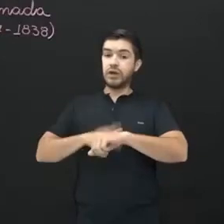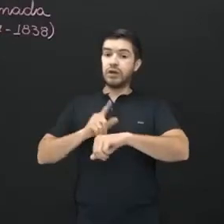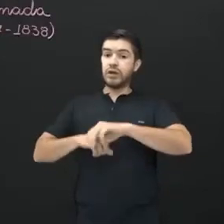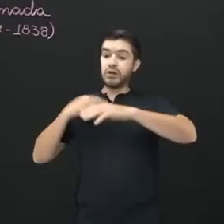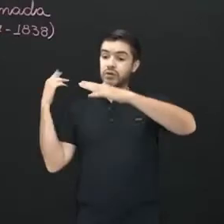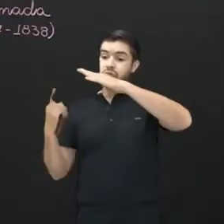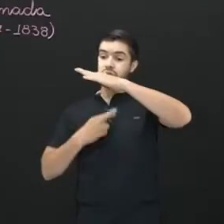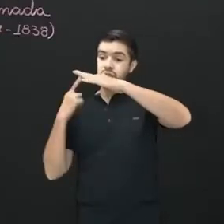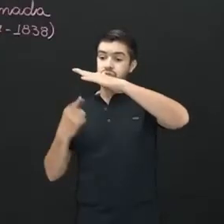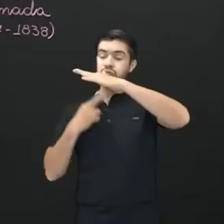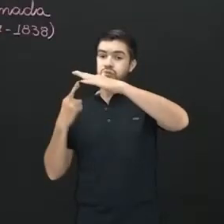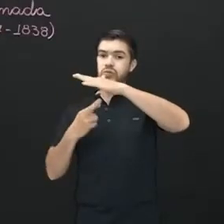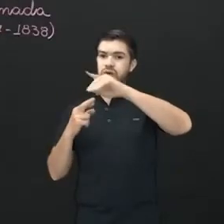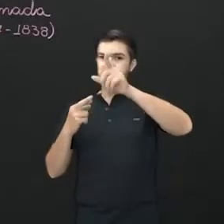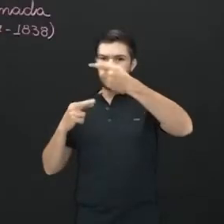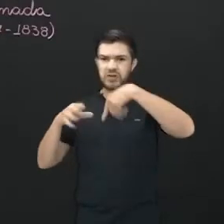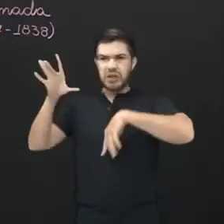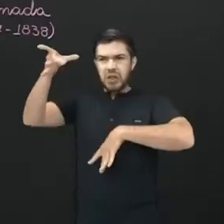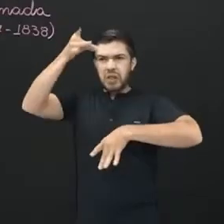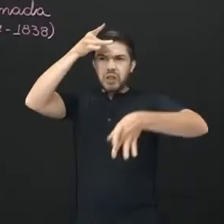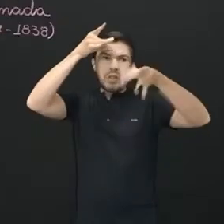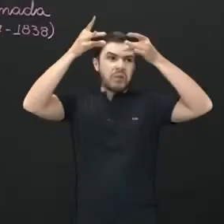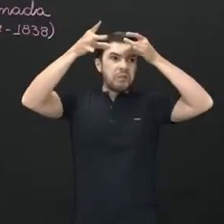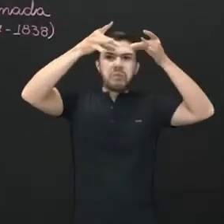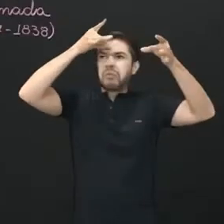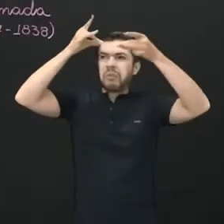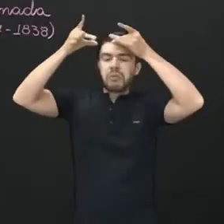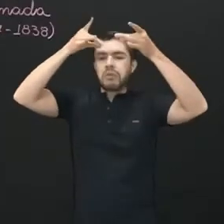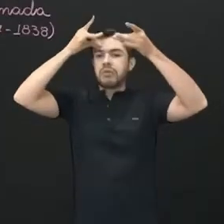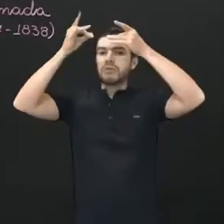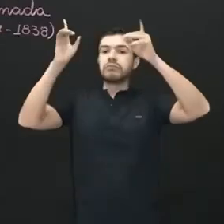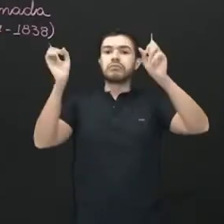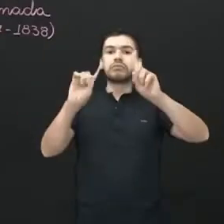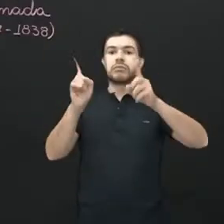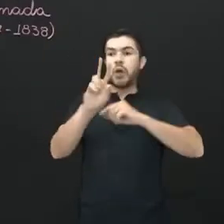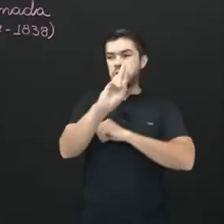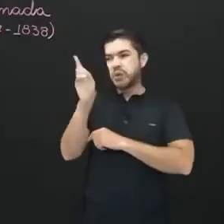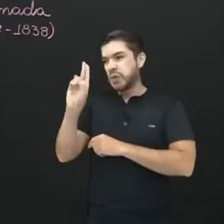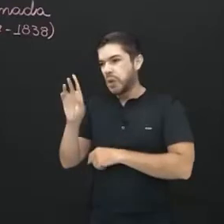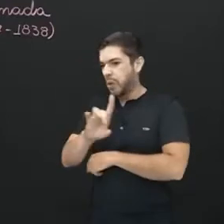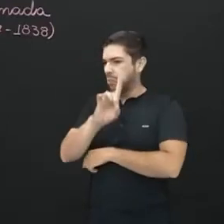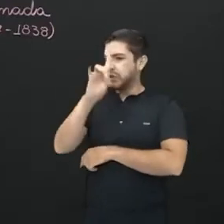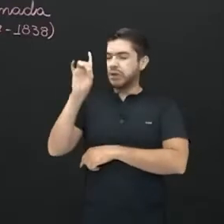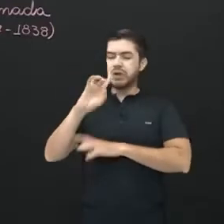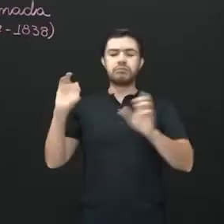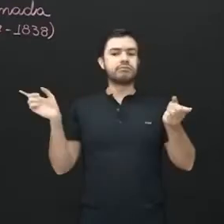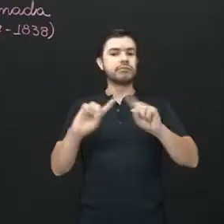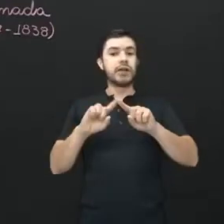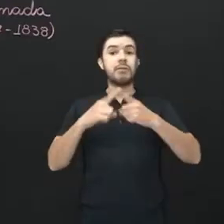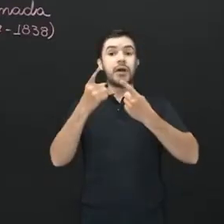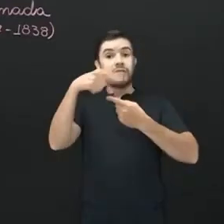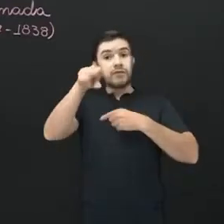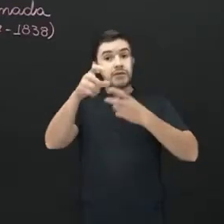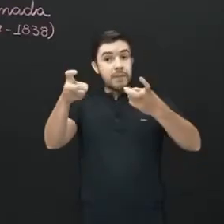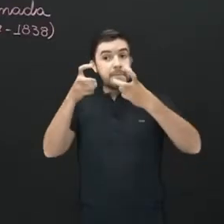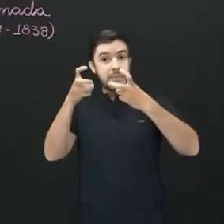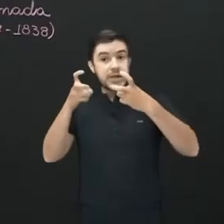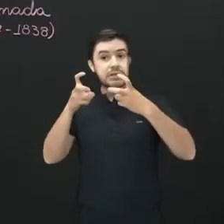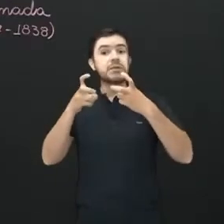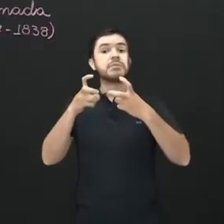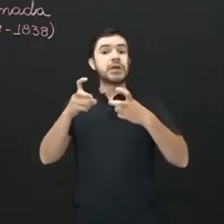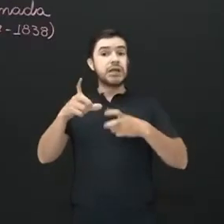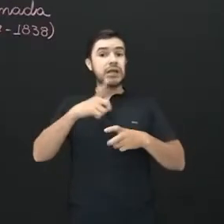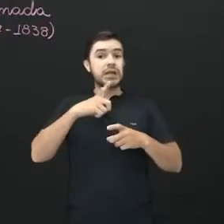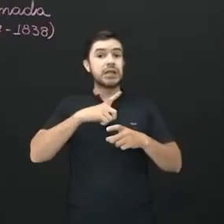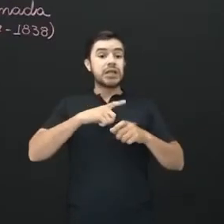Brasil. Minha intenção aqui não é que você decore esse nome e essas datas. É só você perceber que em vários locais, como a gente vai